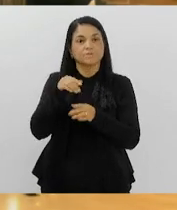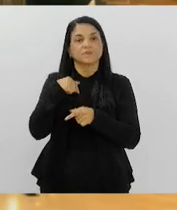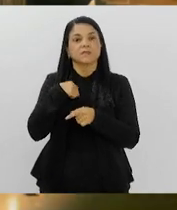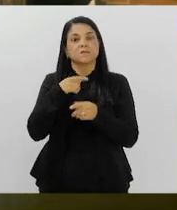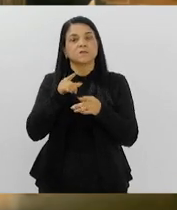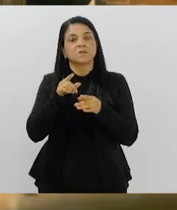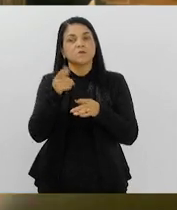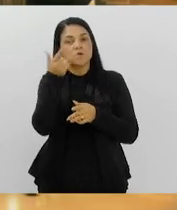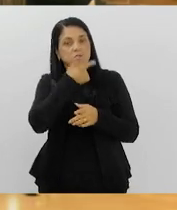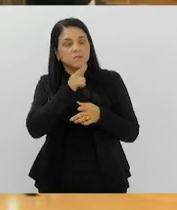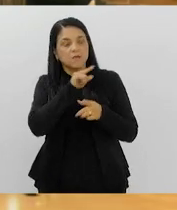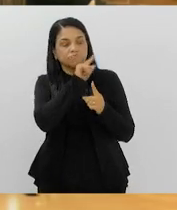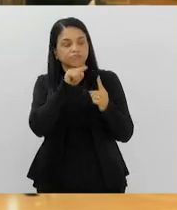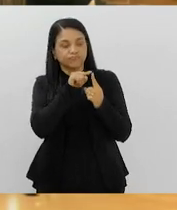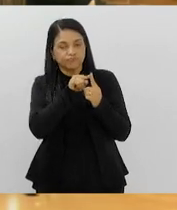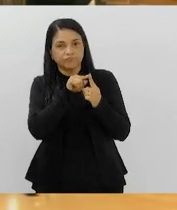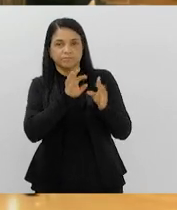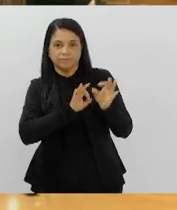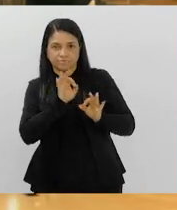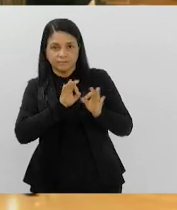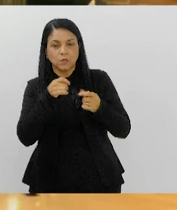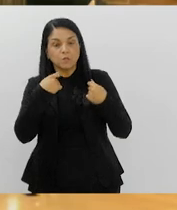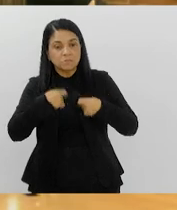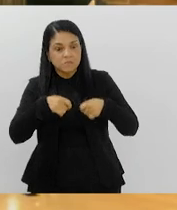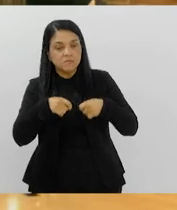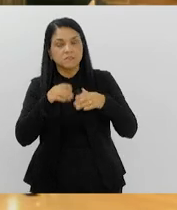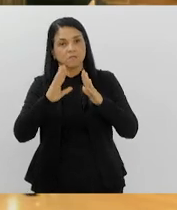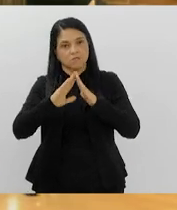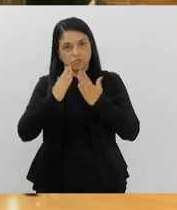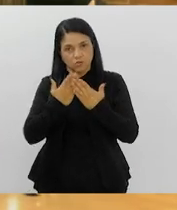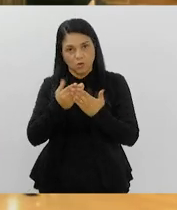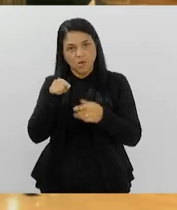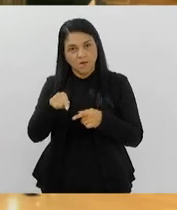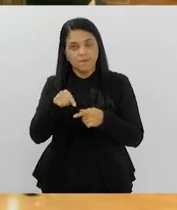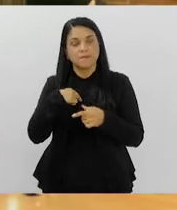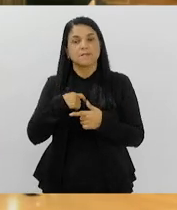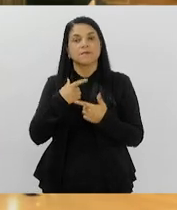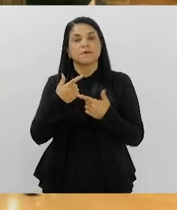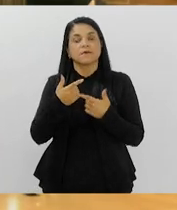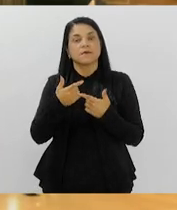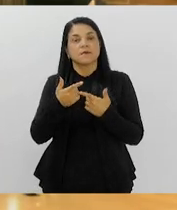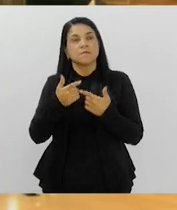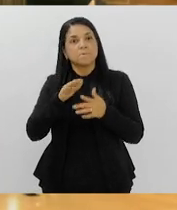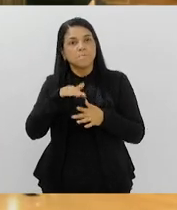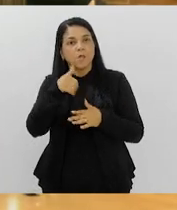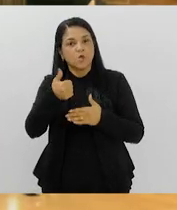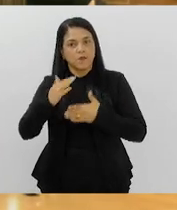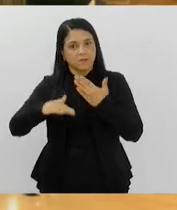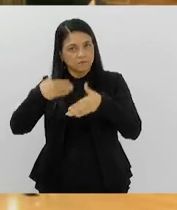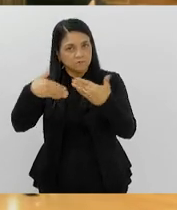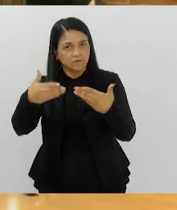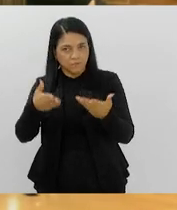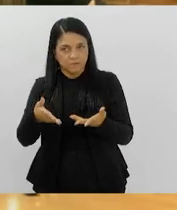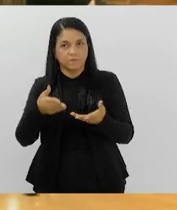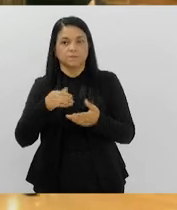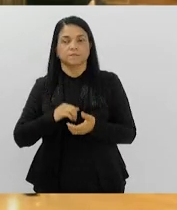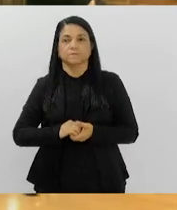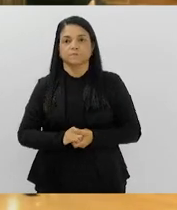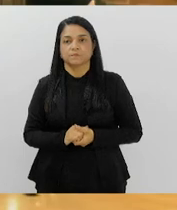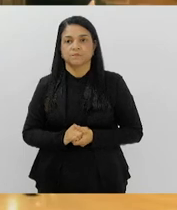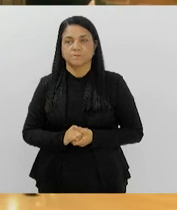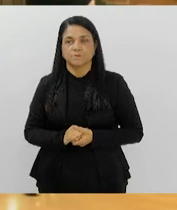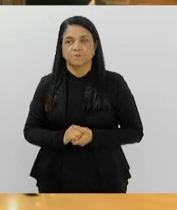traçar quais são os objetivos, quais as necessidades daquela escola, o que é que aquela escola precisa desenvolver.